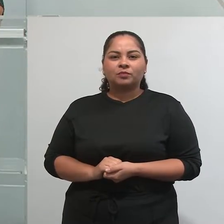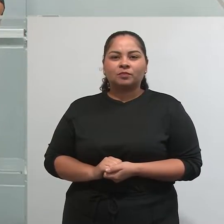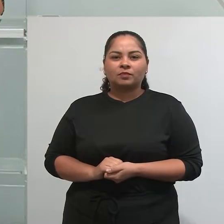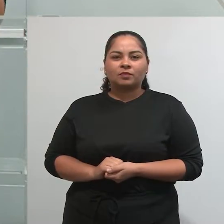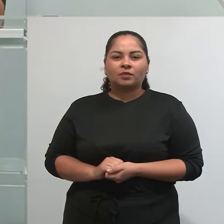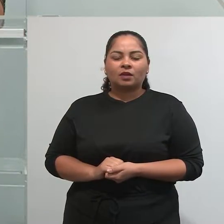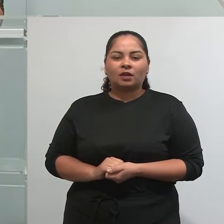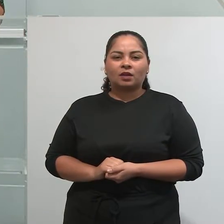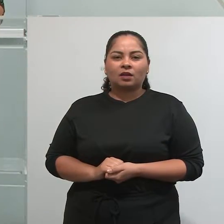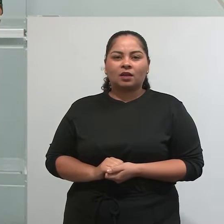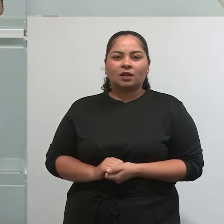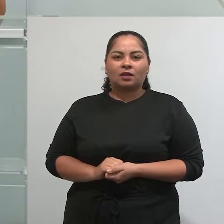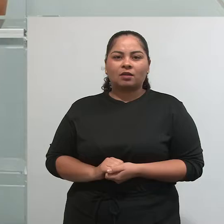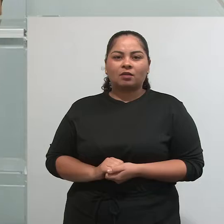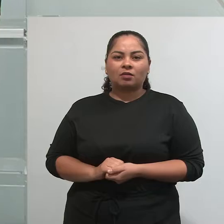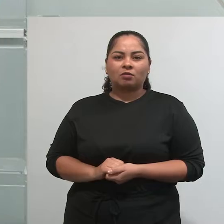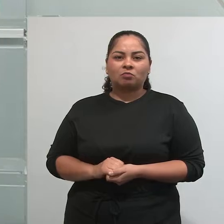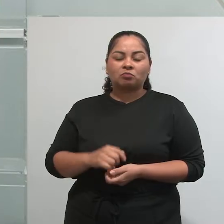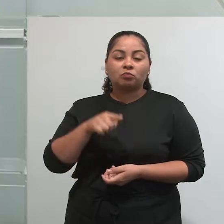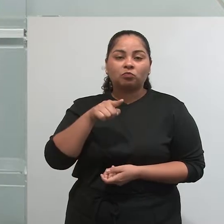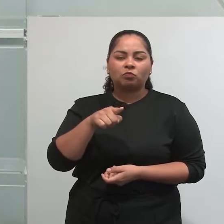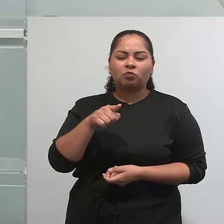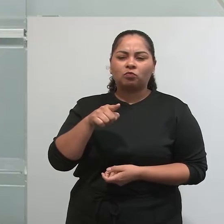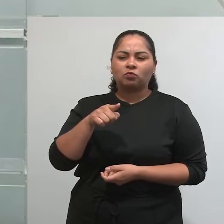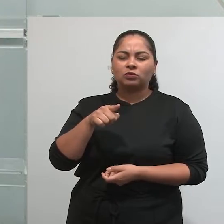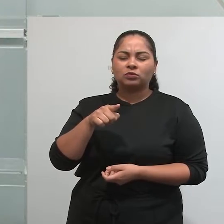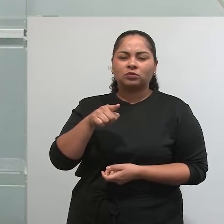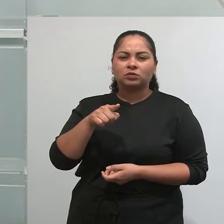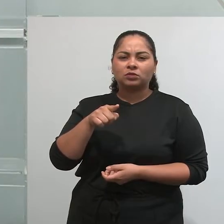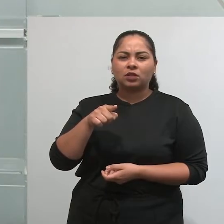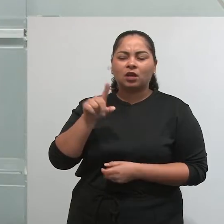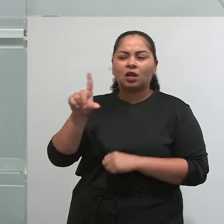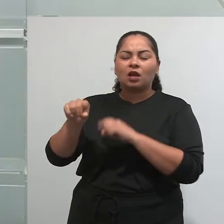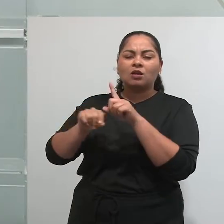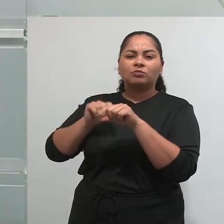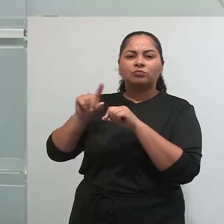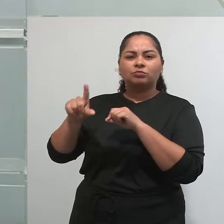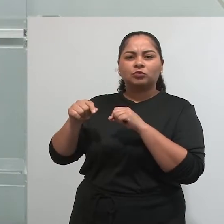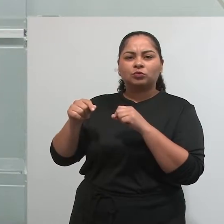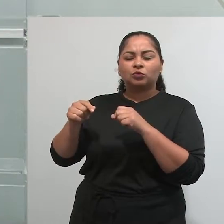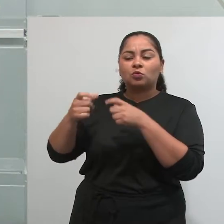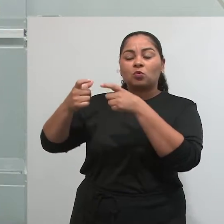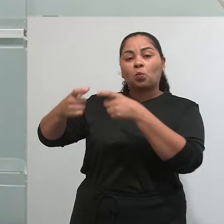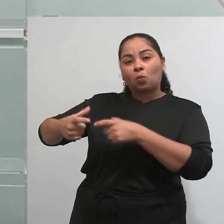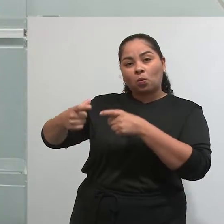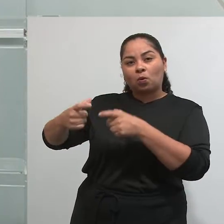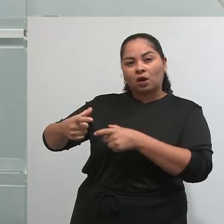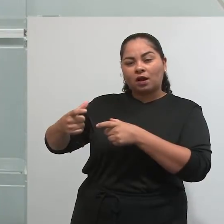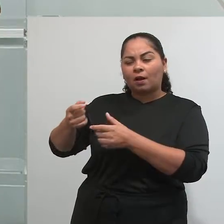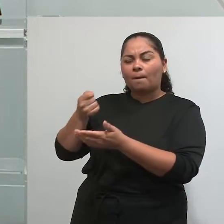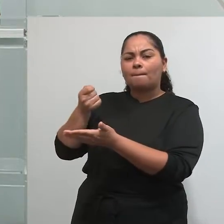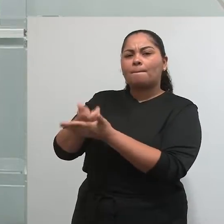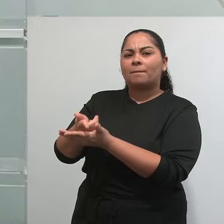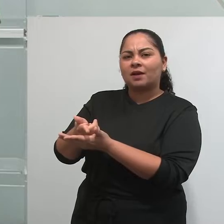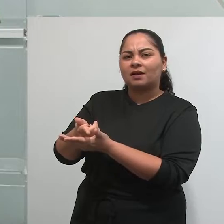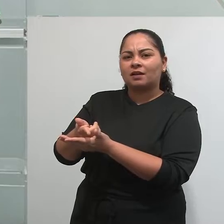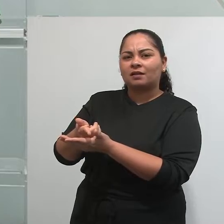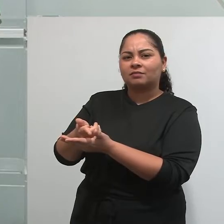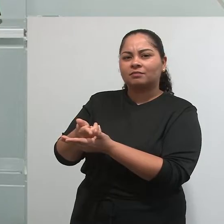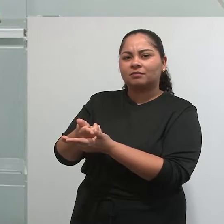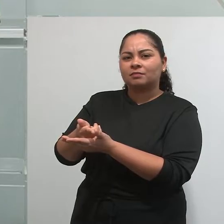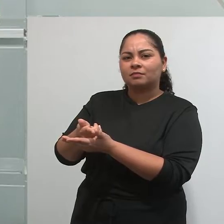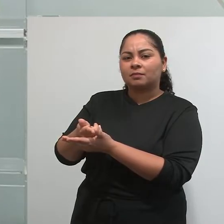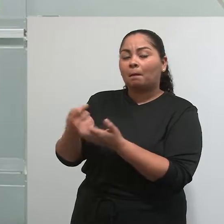num espaço que vai ser alugado, é uma opção sua. Mas não precisa agregar dessa